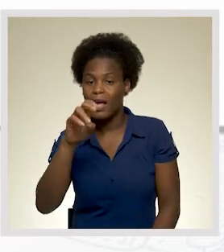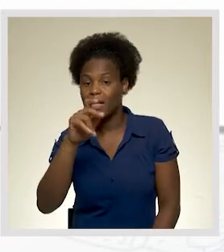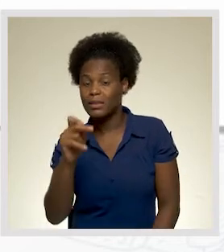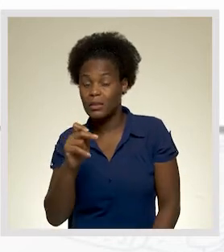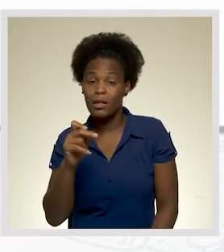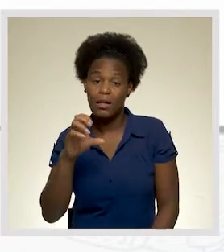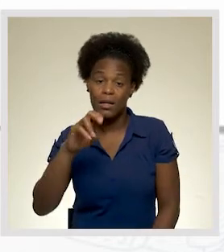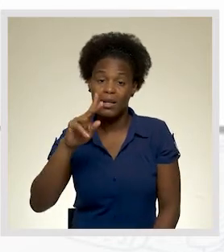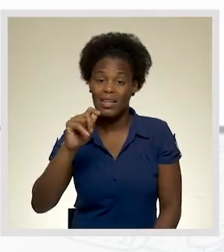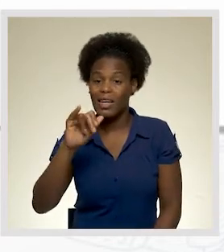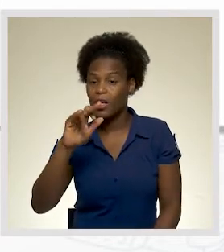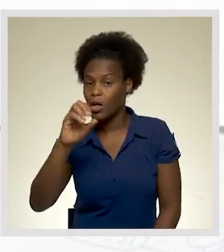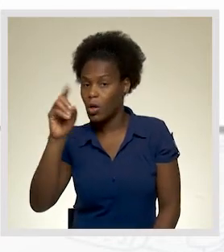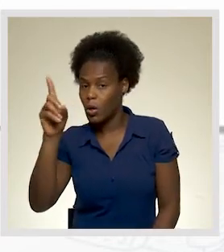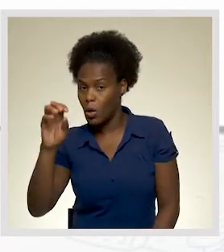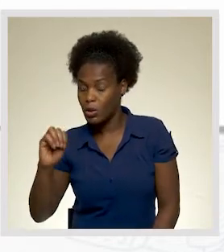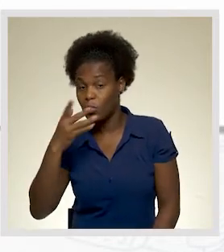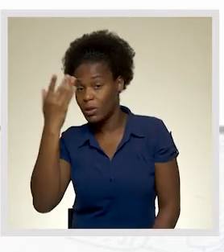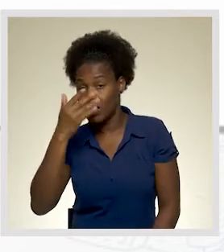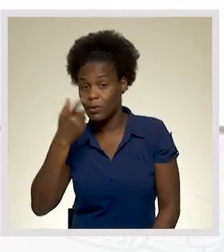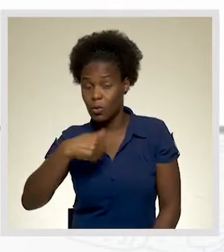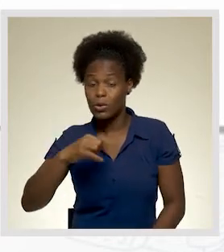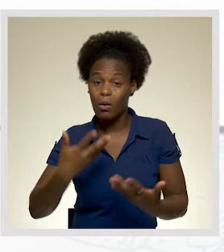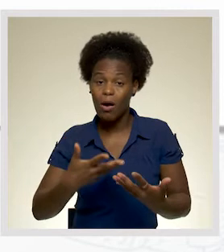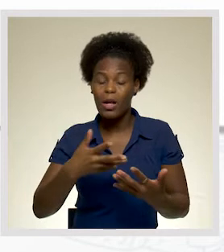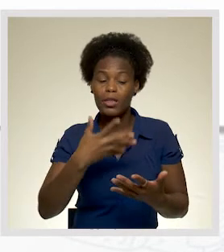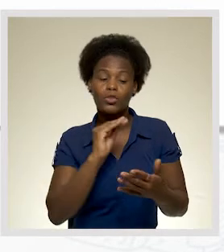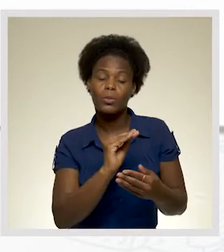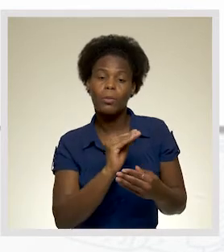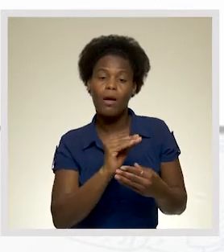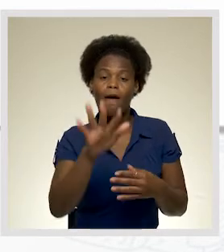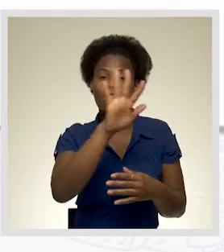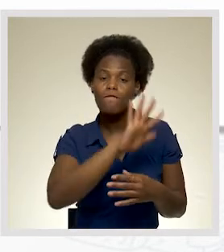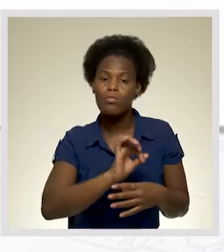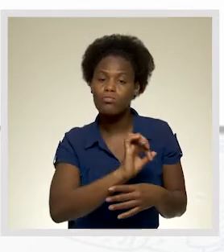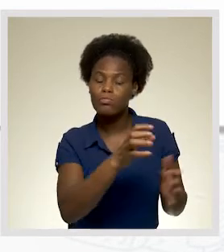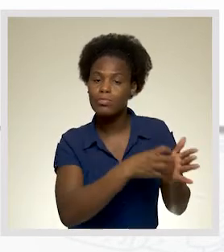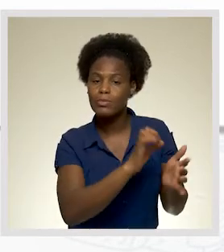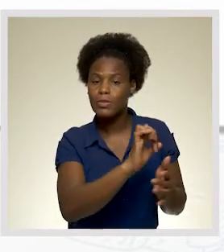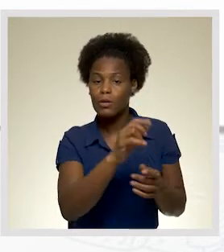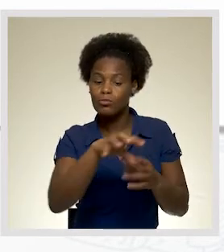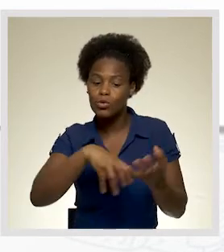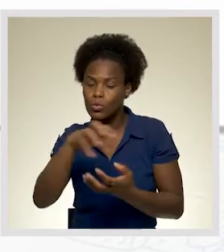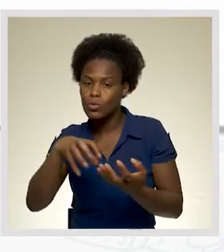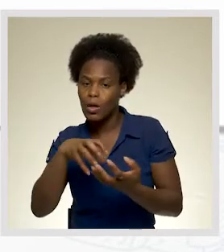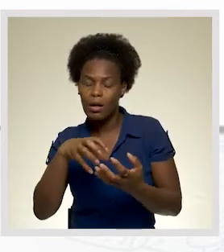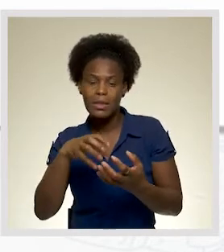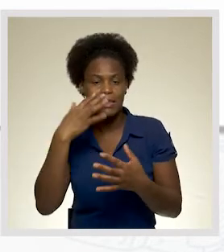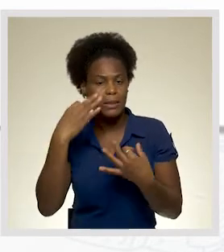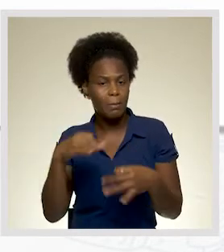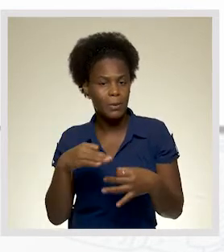é evocar o seu paradigmático estilo, mistura inimitável da simplicidade,